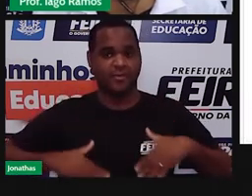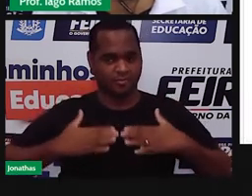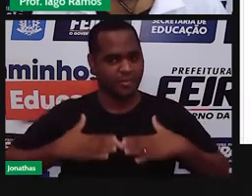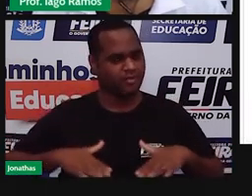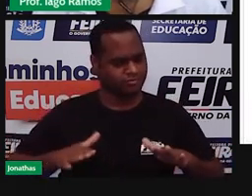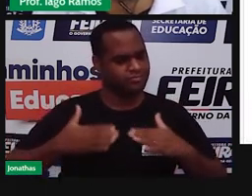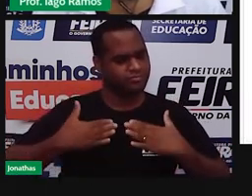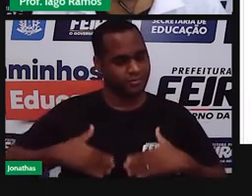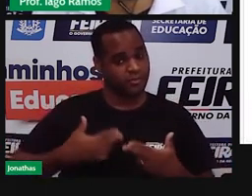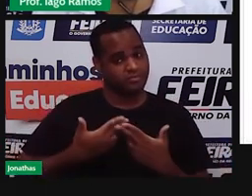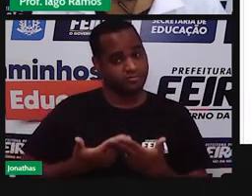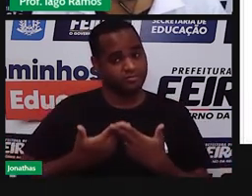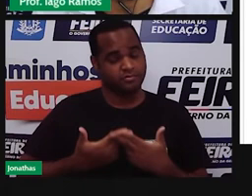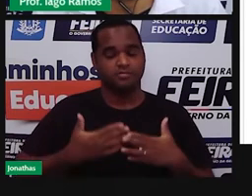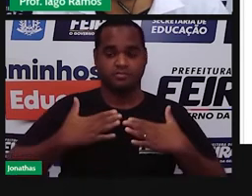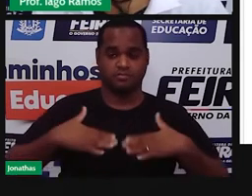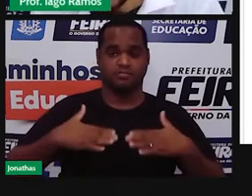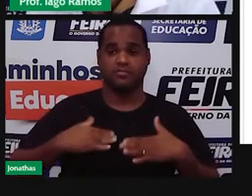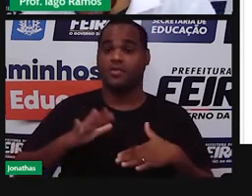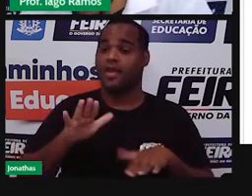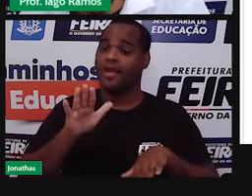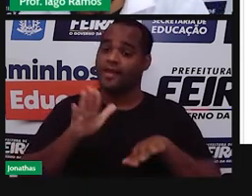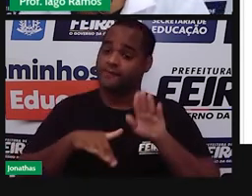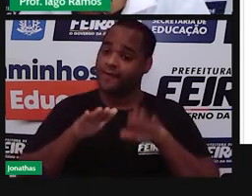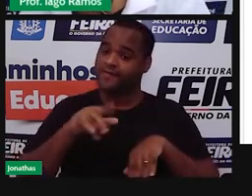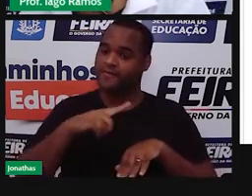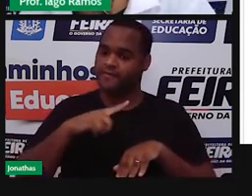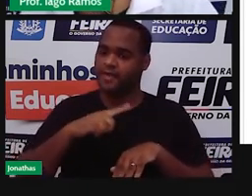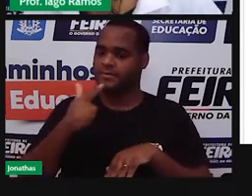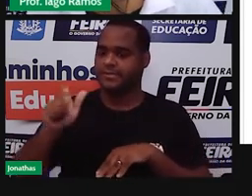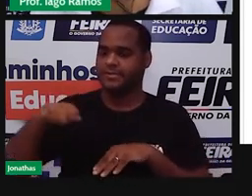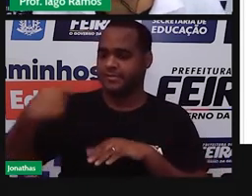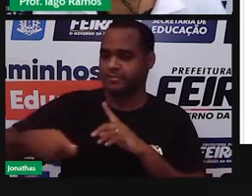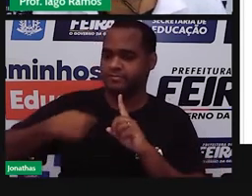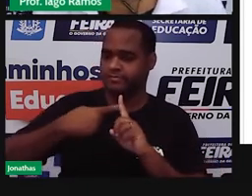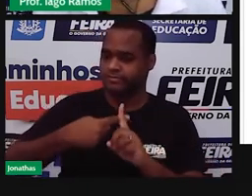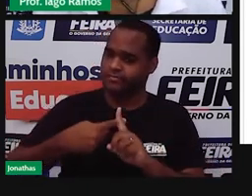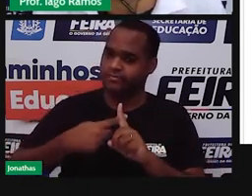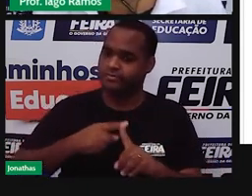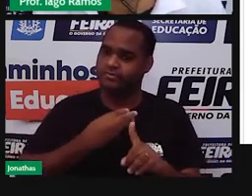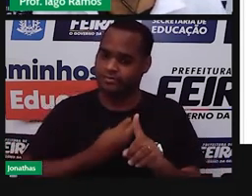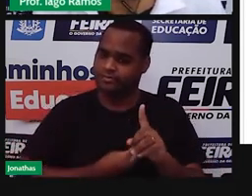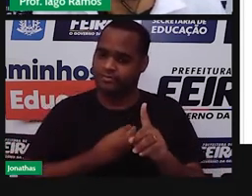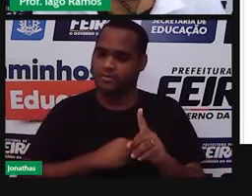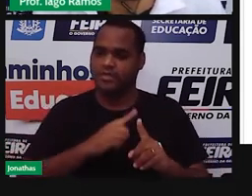calma aí, que vai ter situações onde vai dar positivo.